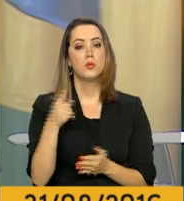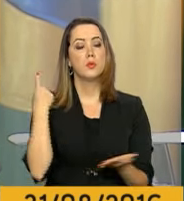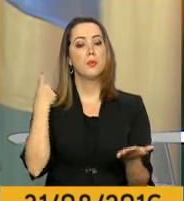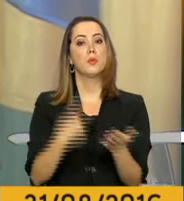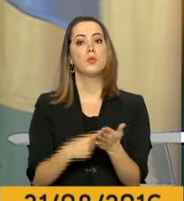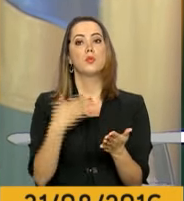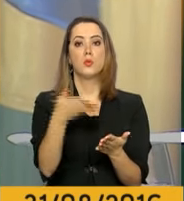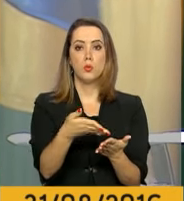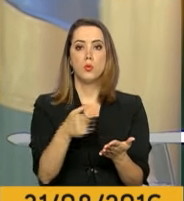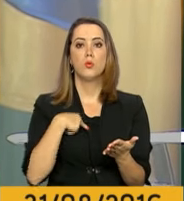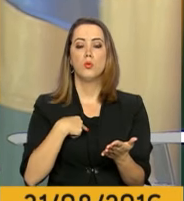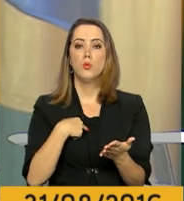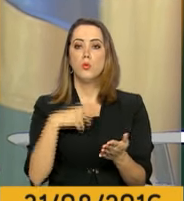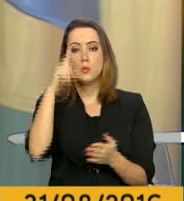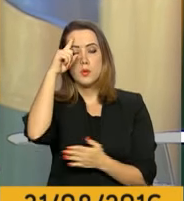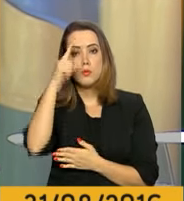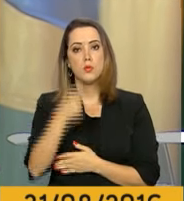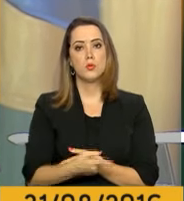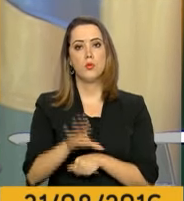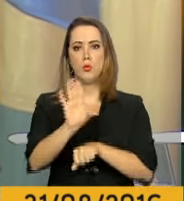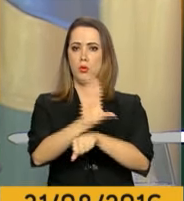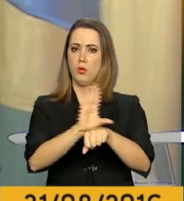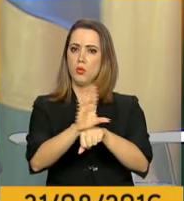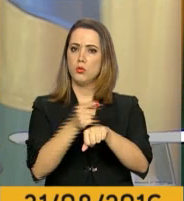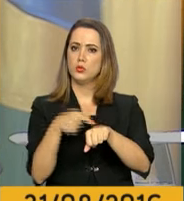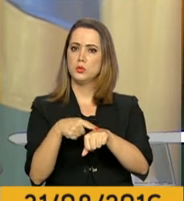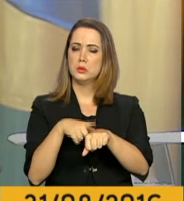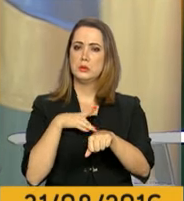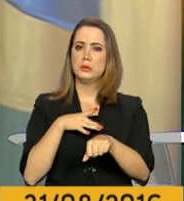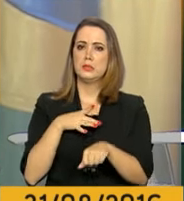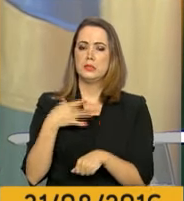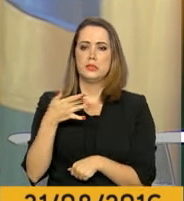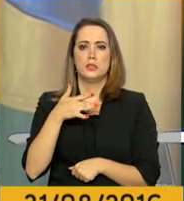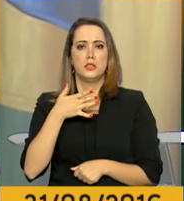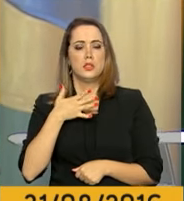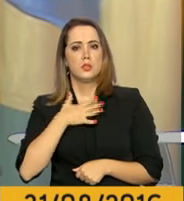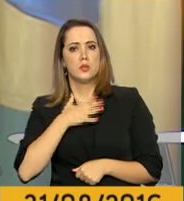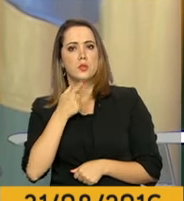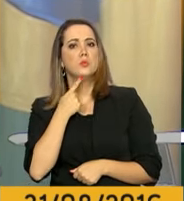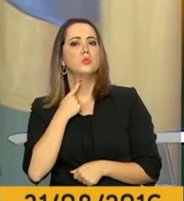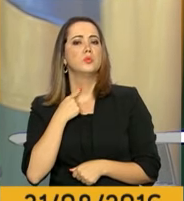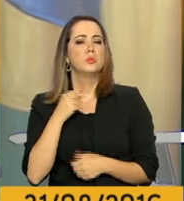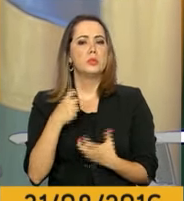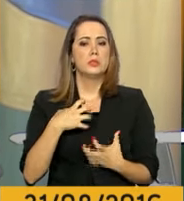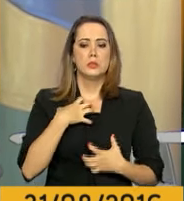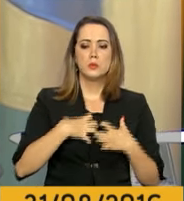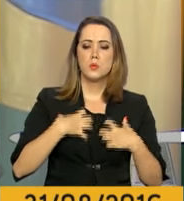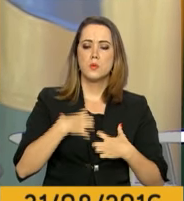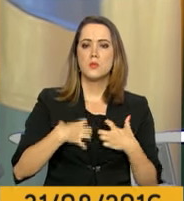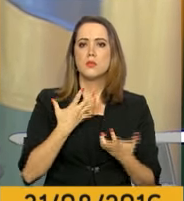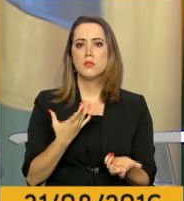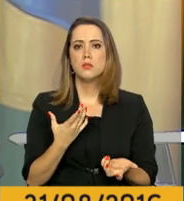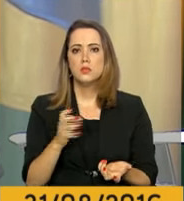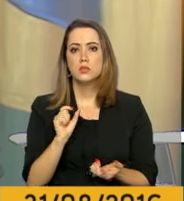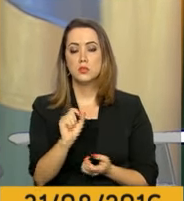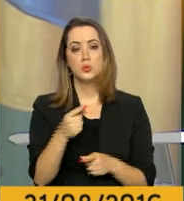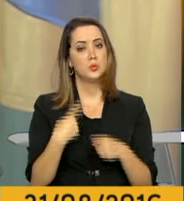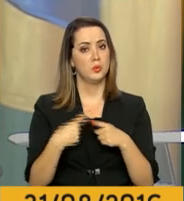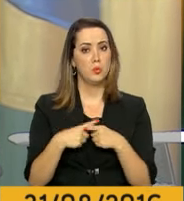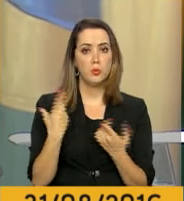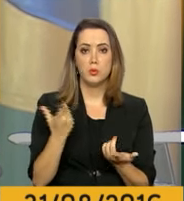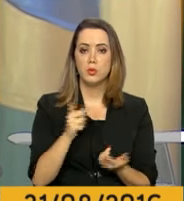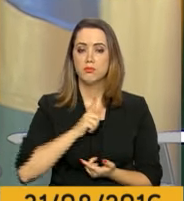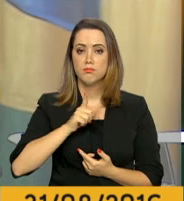cumprir este preceito constitucional. Quando há um certo amargor das pessoas, e isso nós vemos nas ruas, é exato e